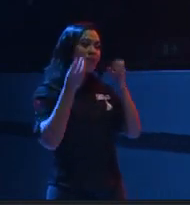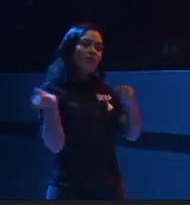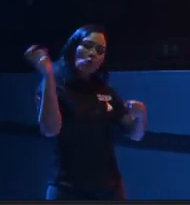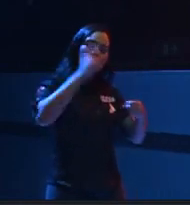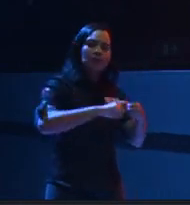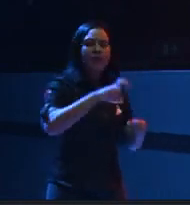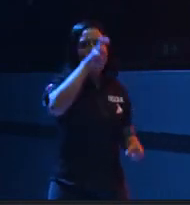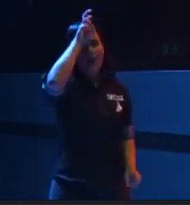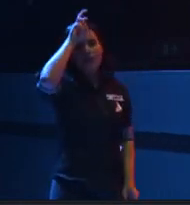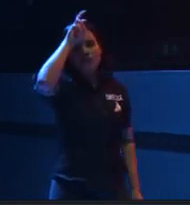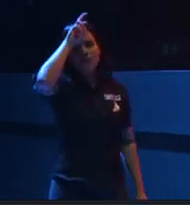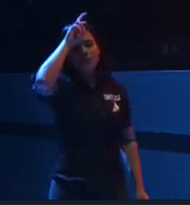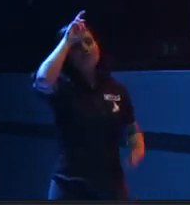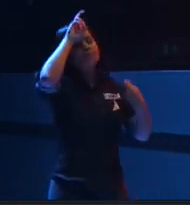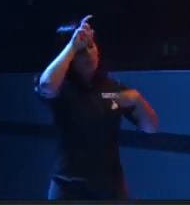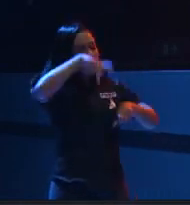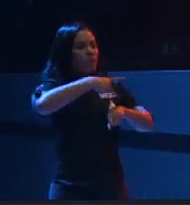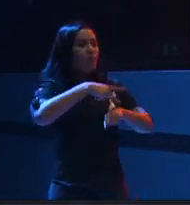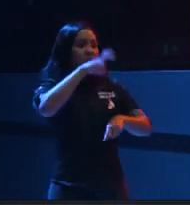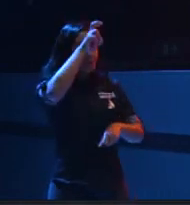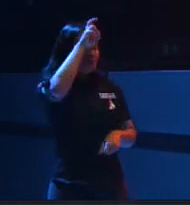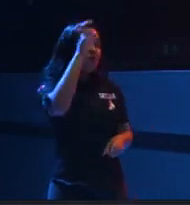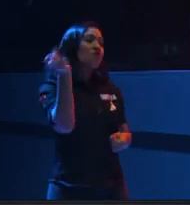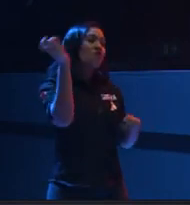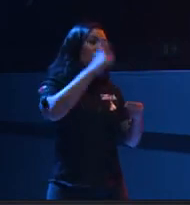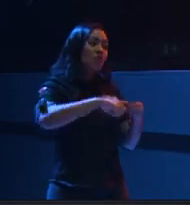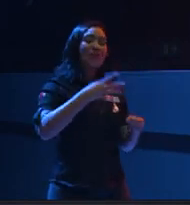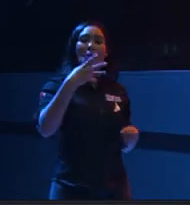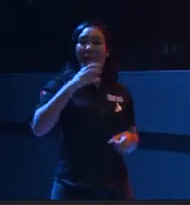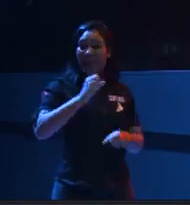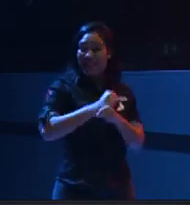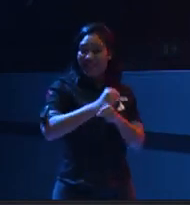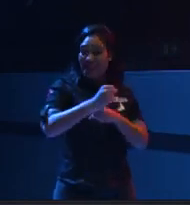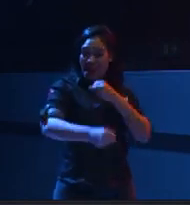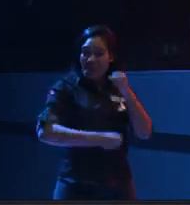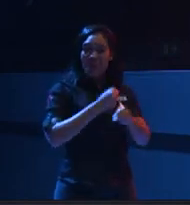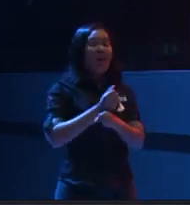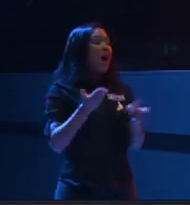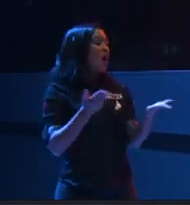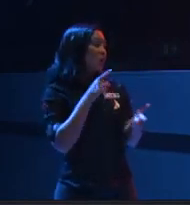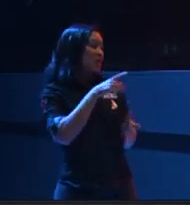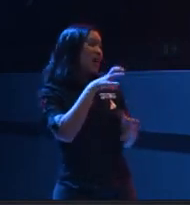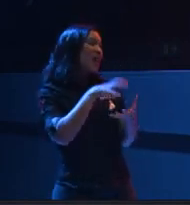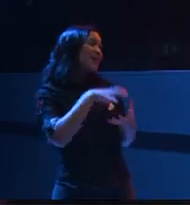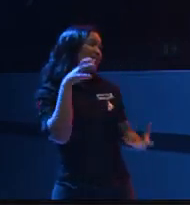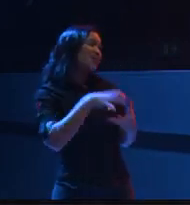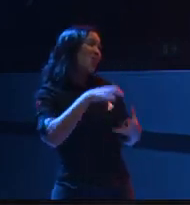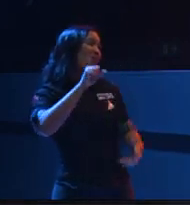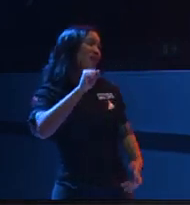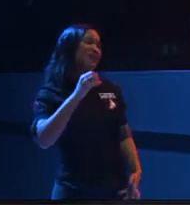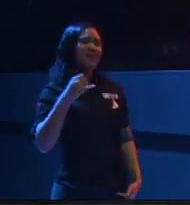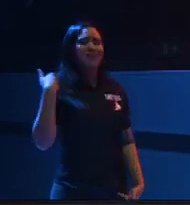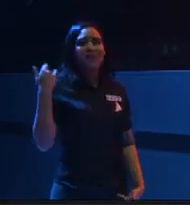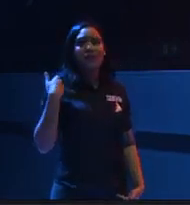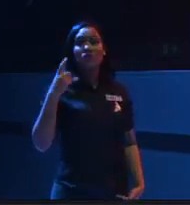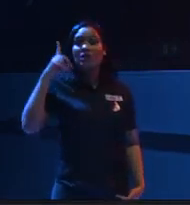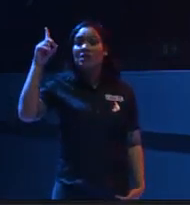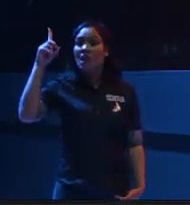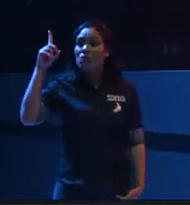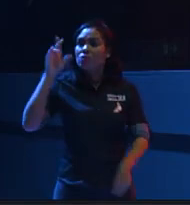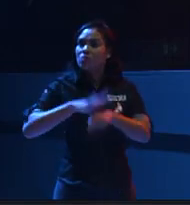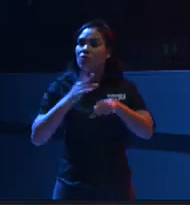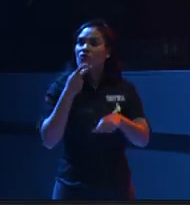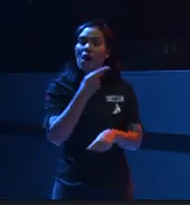morto volta lá agora 40 anos depois agora você é um idoso de 80 anos volta lá Moisés